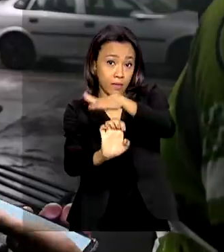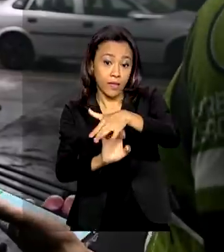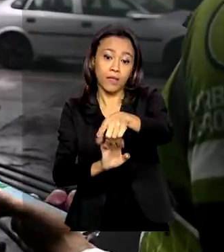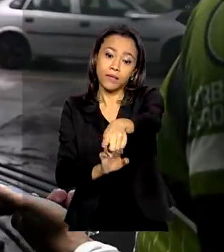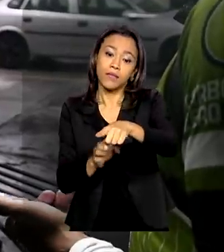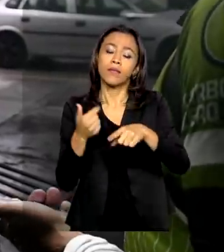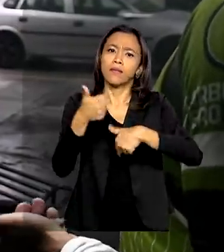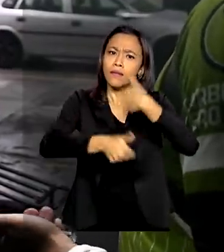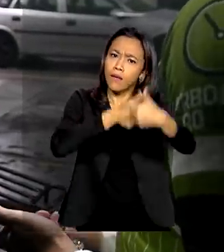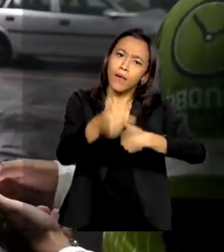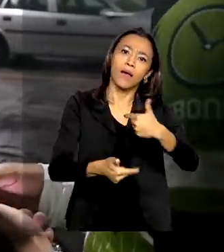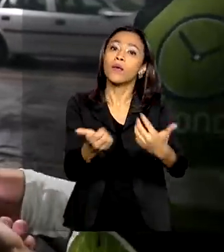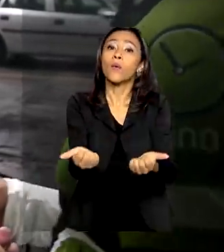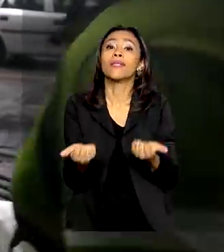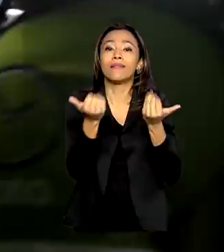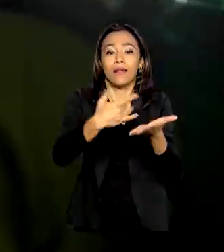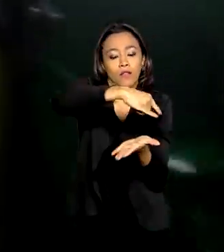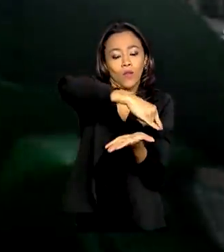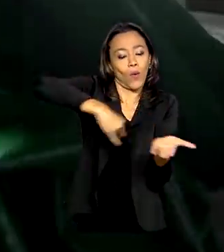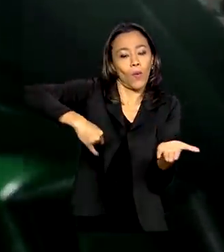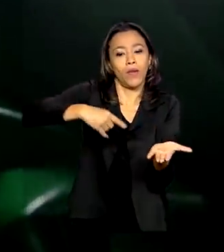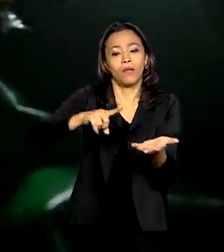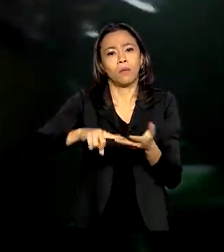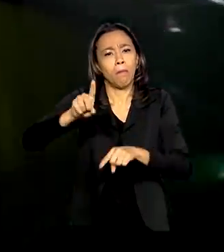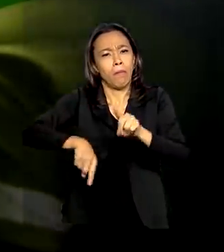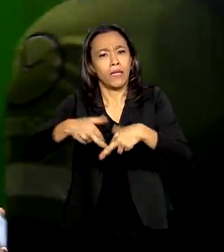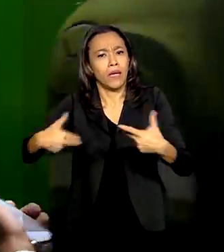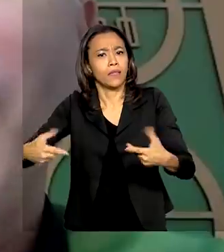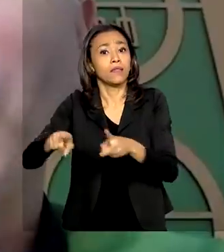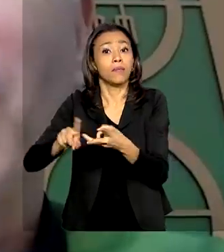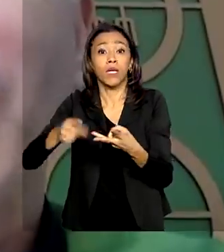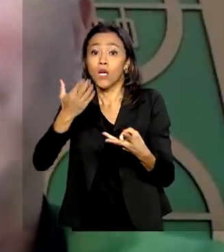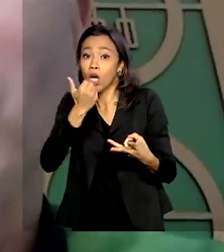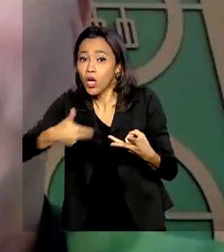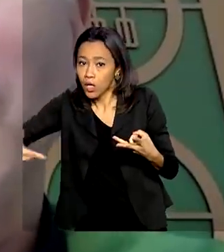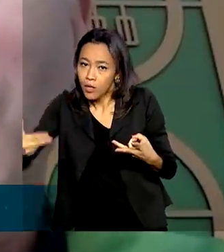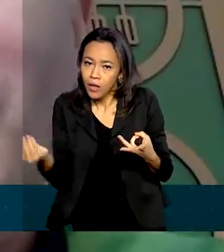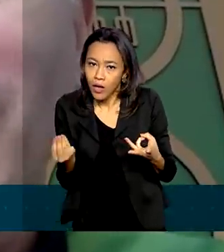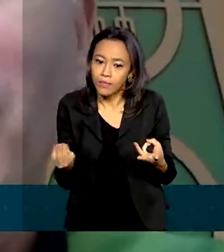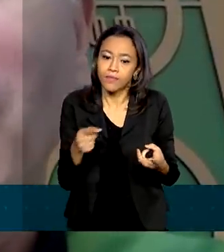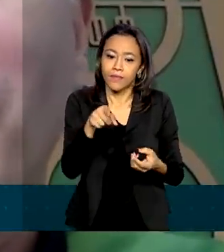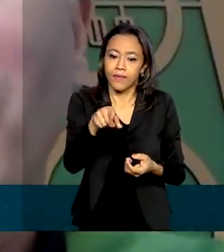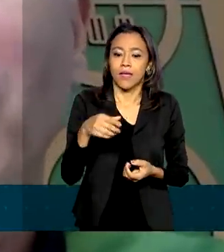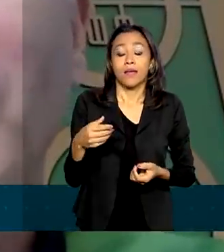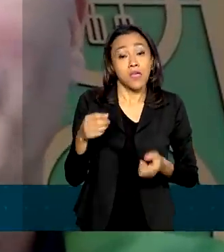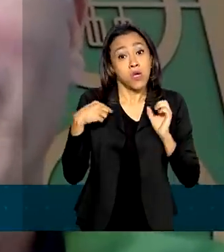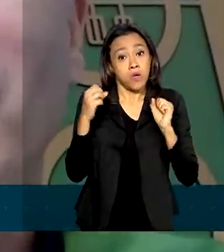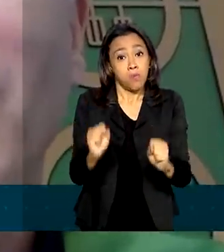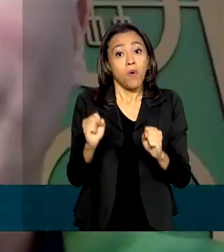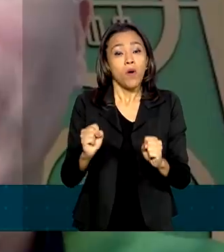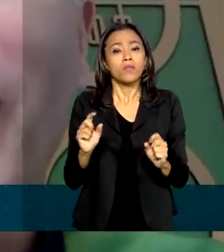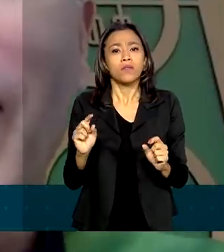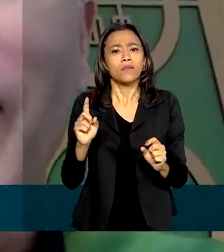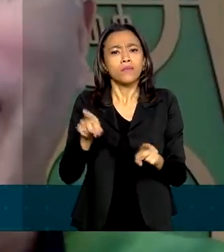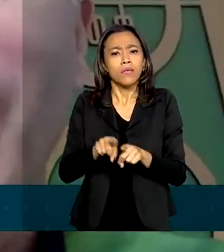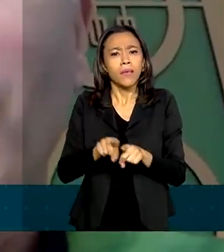que trabalha com entrega de documentos, produtos e alimentos. A possibilidade de utilizar armários que possam ser abertos,